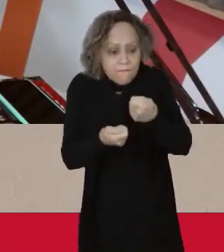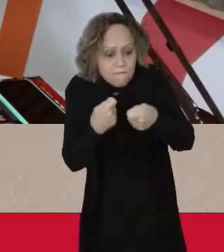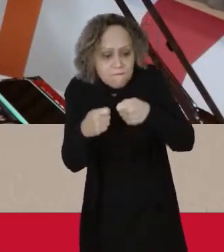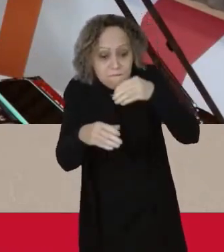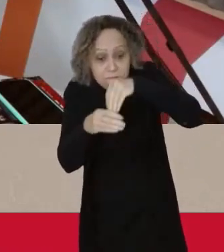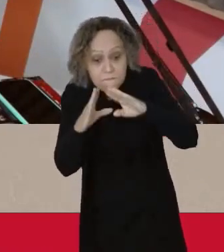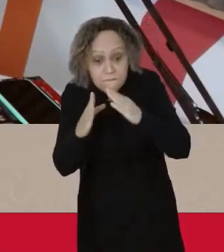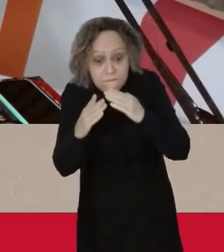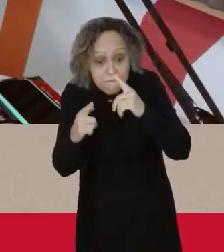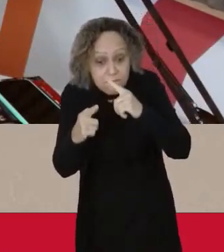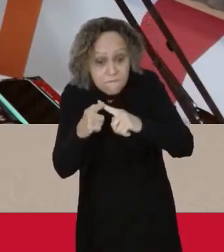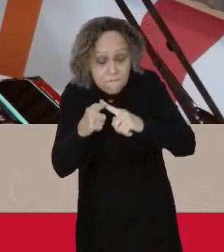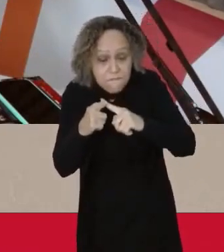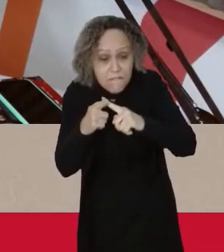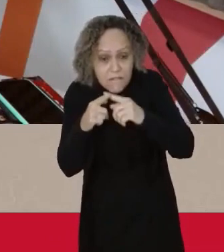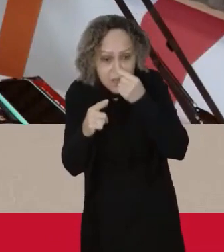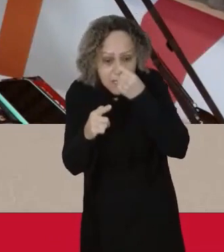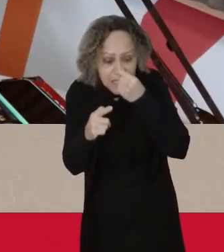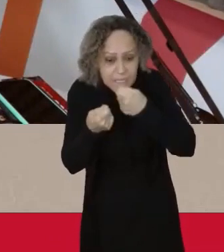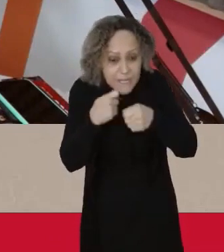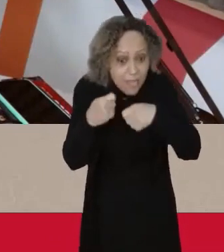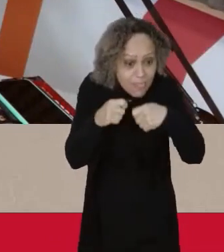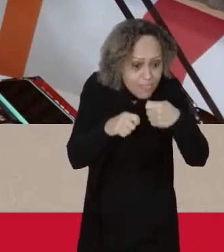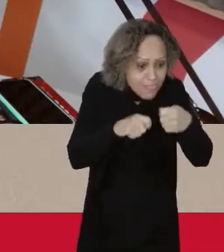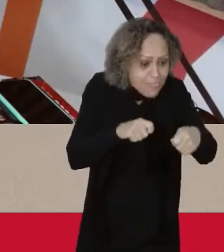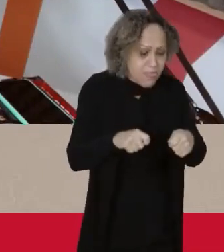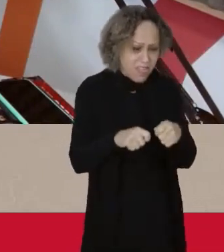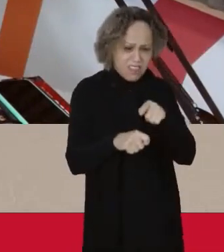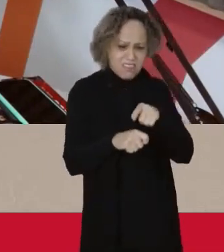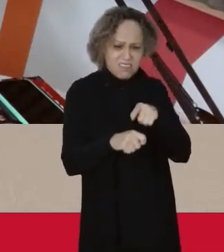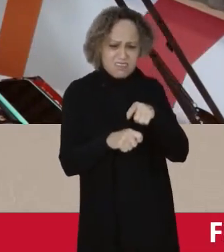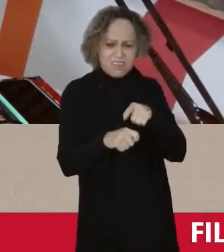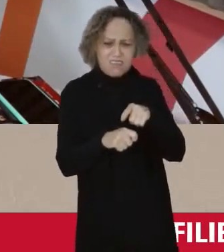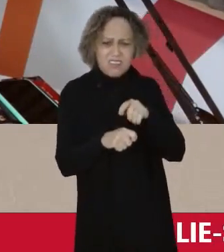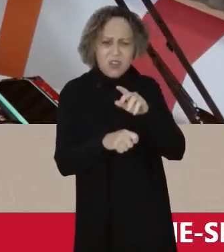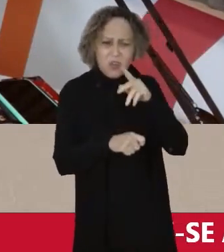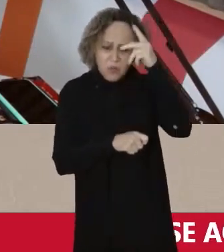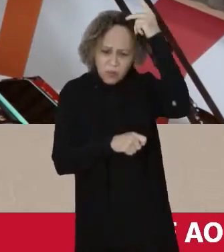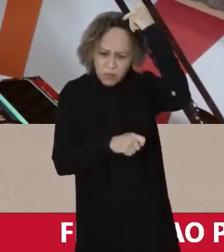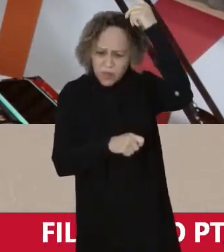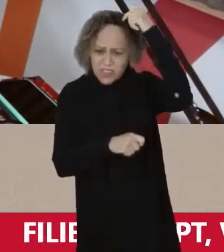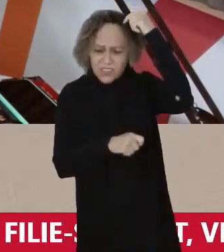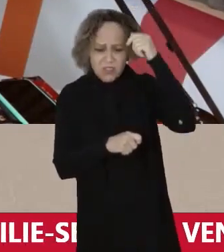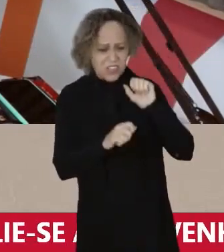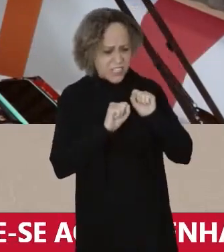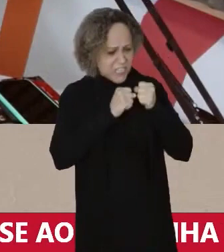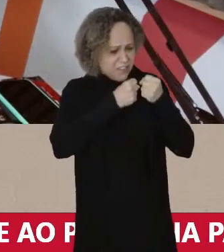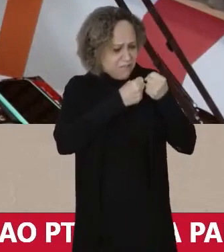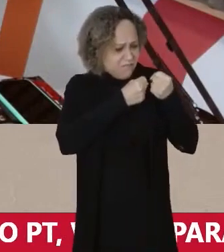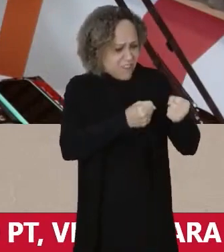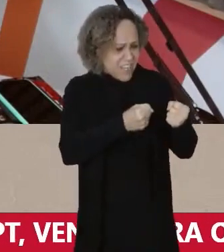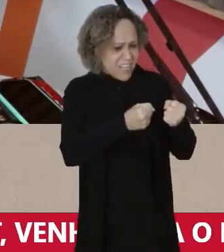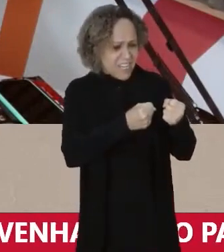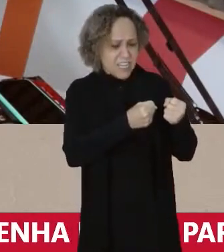mercado, o neopentecostalismo, que é territorialista, que defende um Israel, não sei que Israel é esse que eles defendem, e que expulsam os terreiros